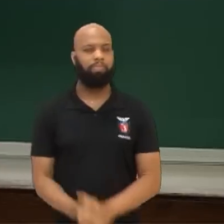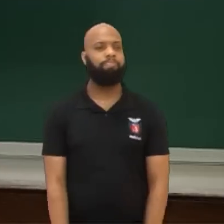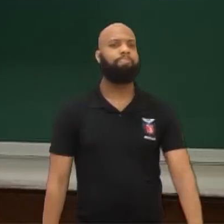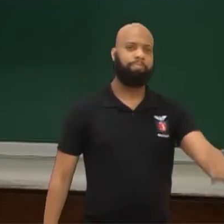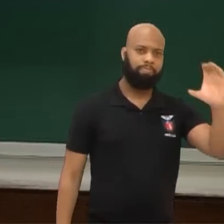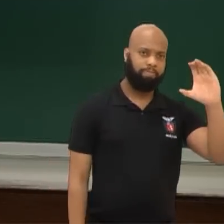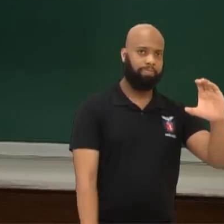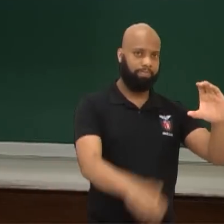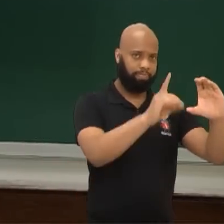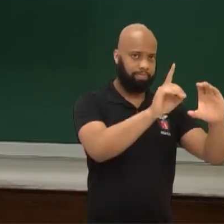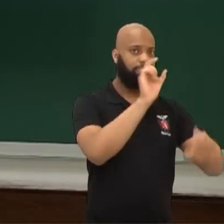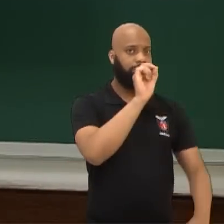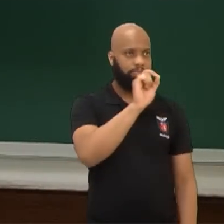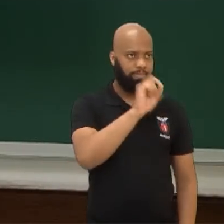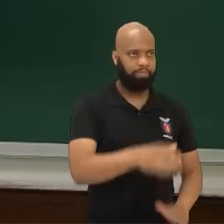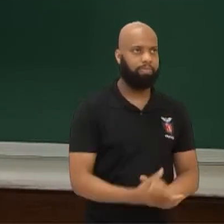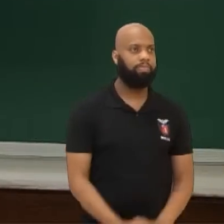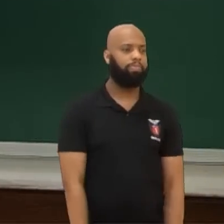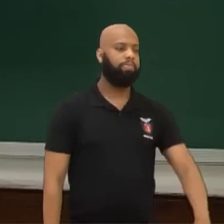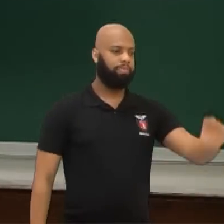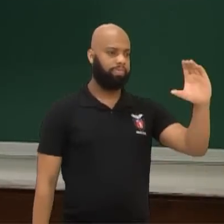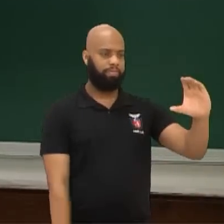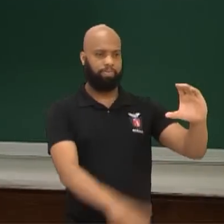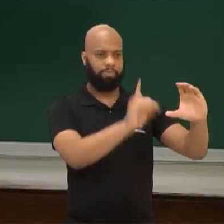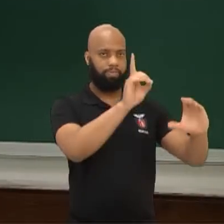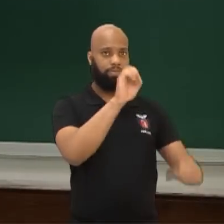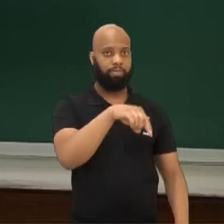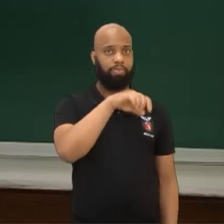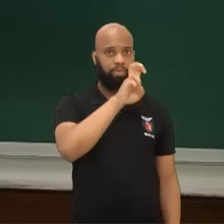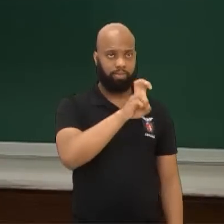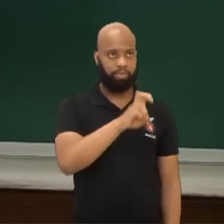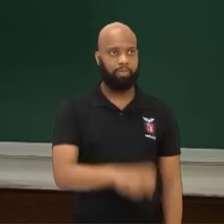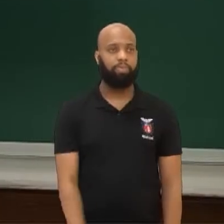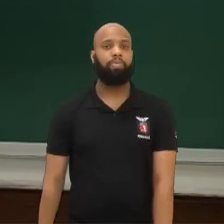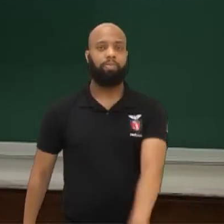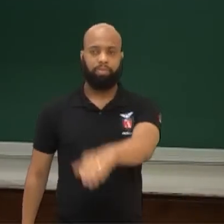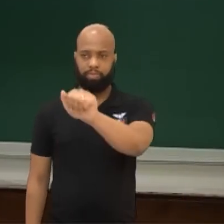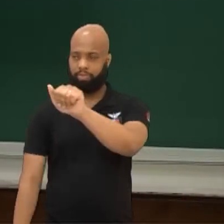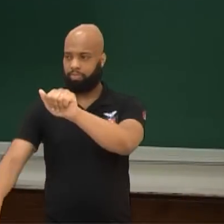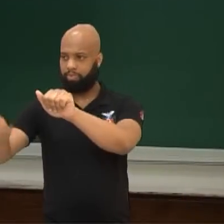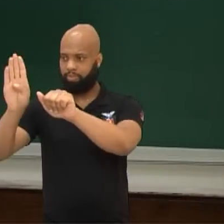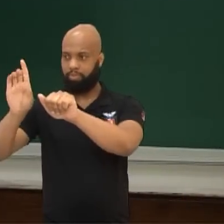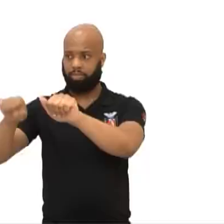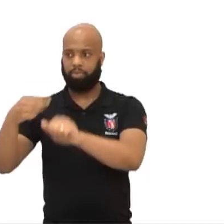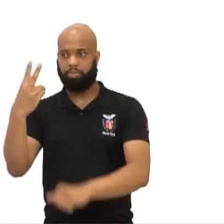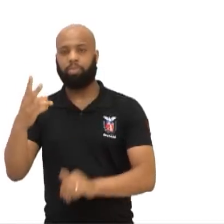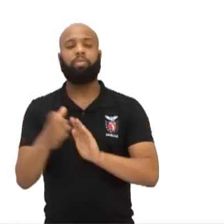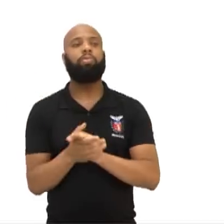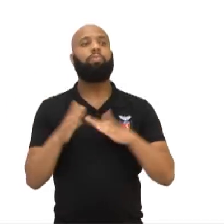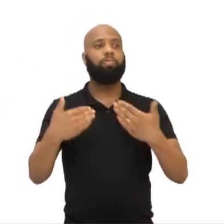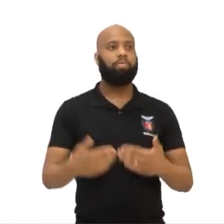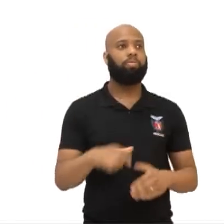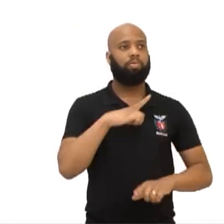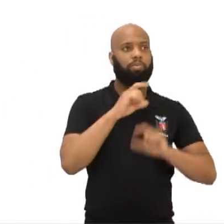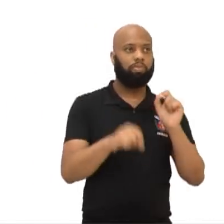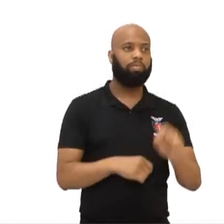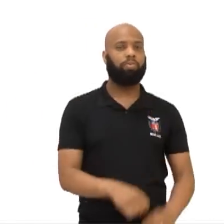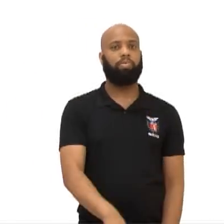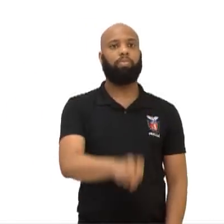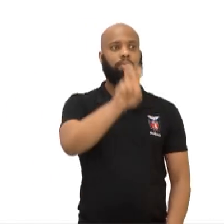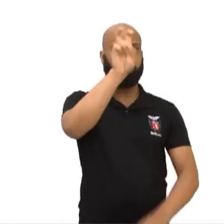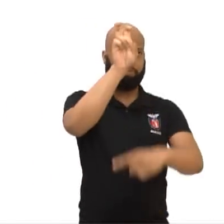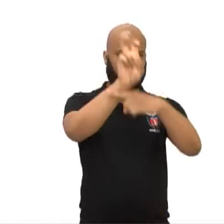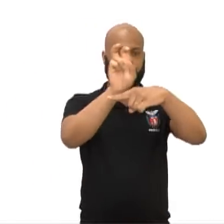voltar na telinha ali, né? O CD vale 5, o AB vale 2. Então, logo, CD 5, AB